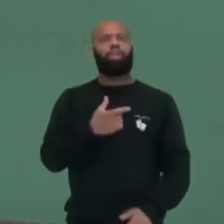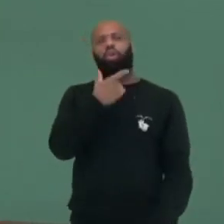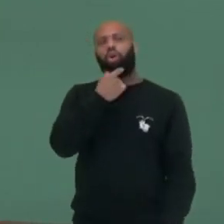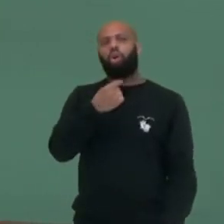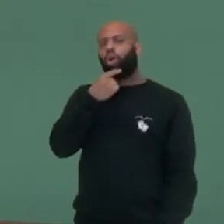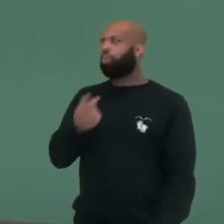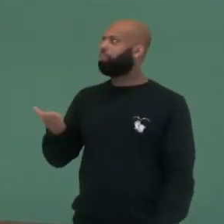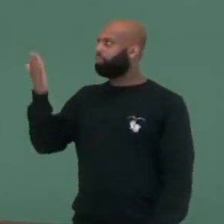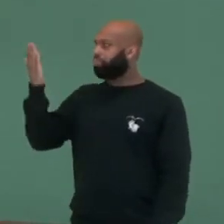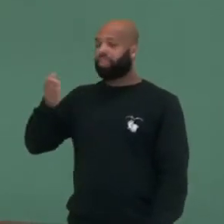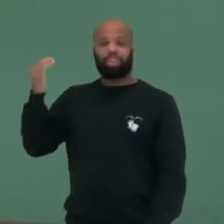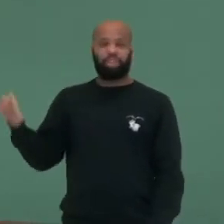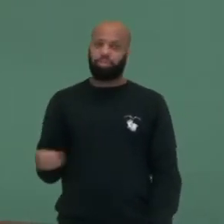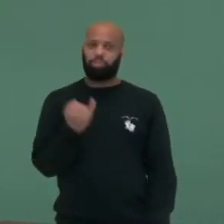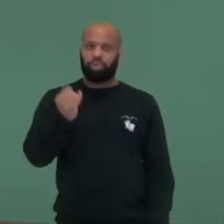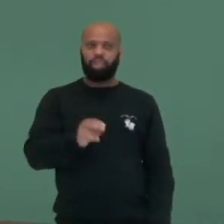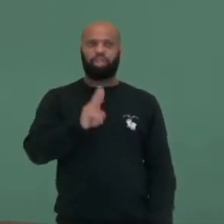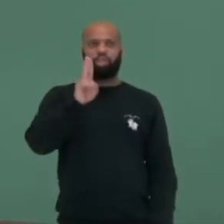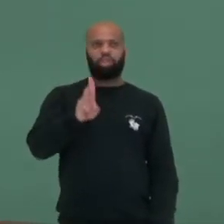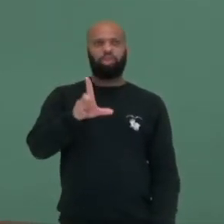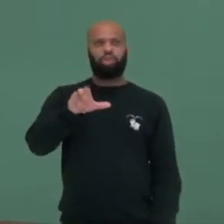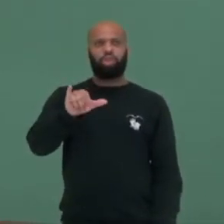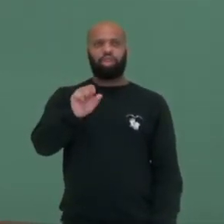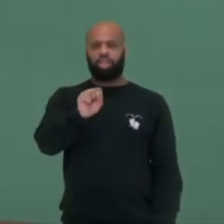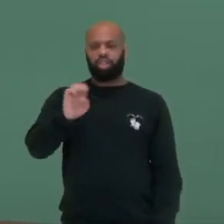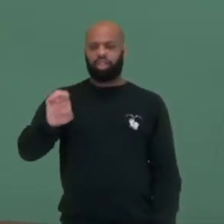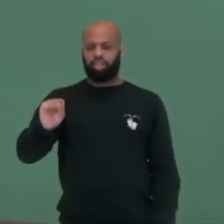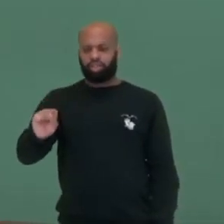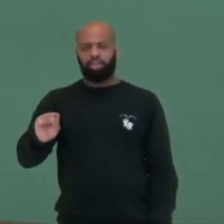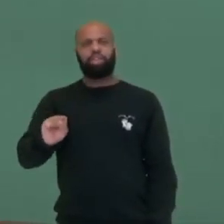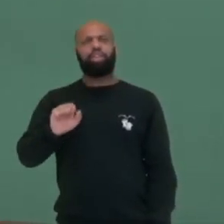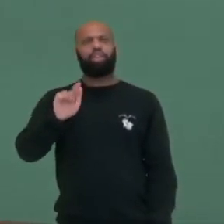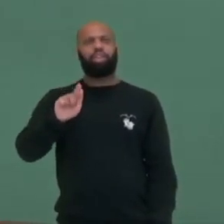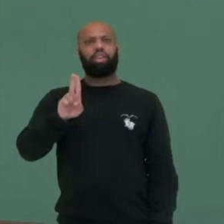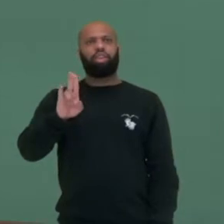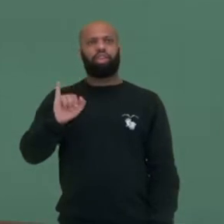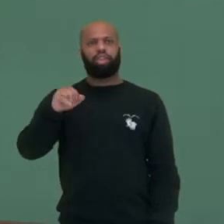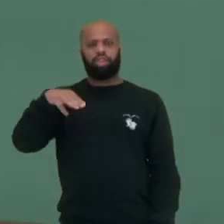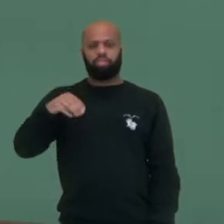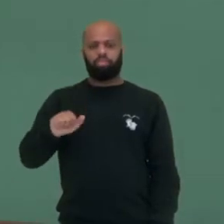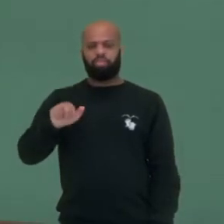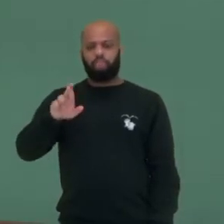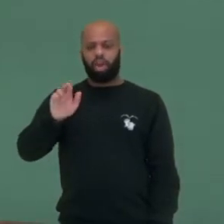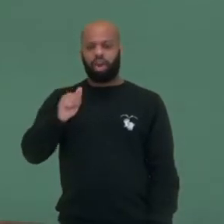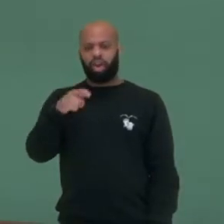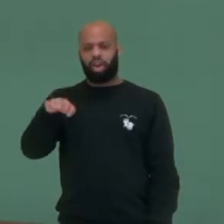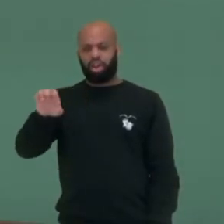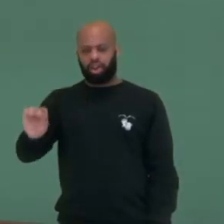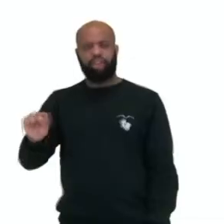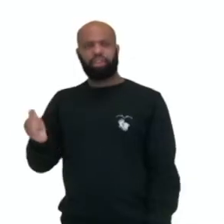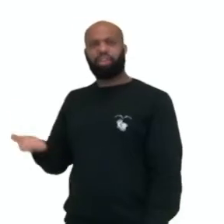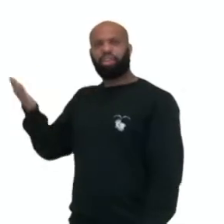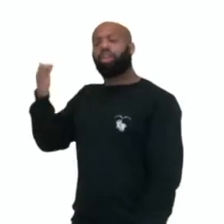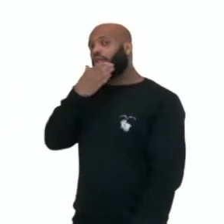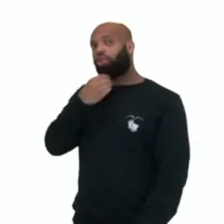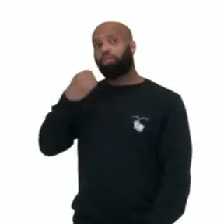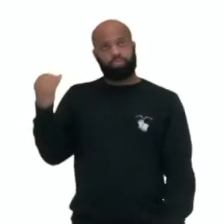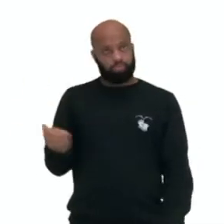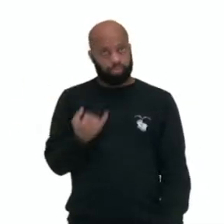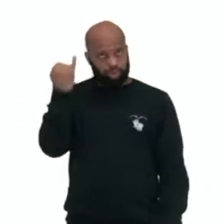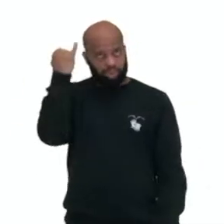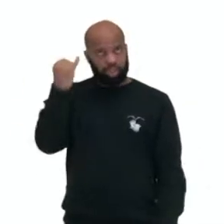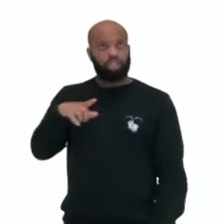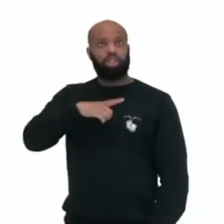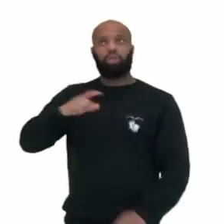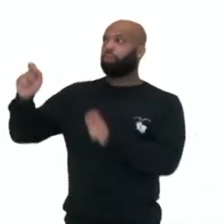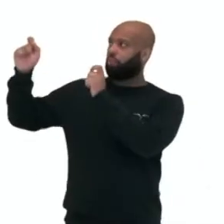Guimarães, um personagem-chave, um personagem central nesse processo todo, que aliás aí na imagem aparece do lado direito da sua tela,